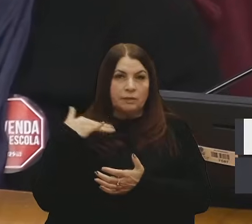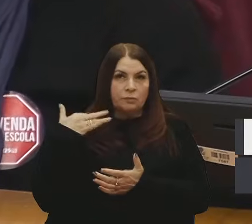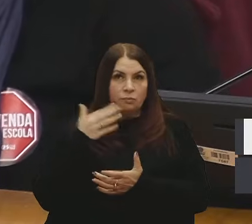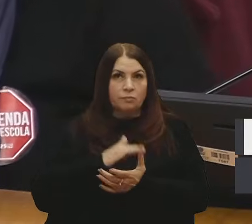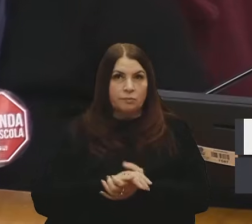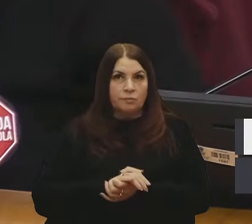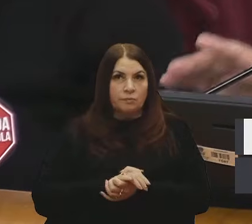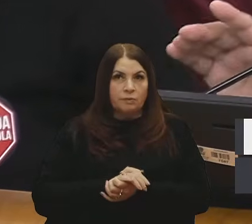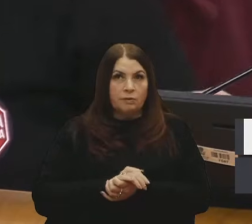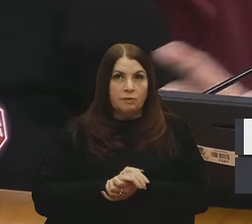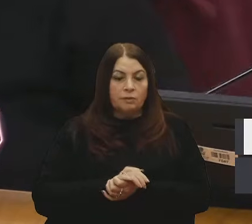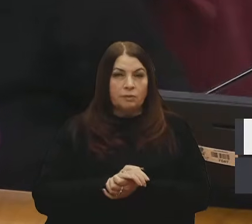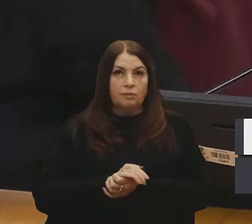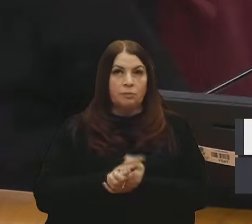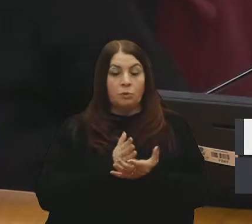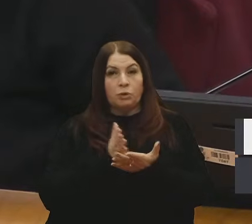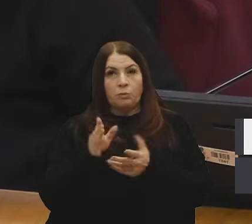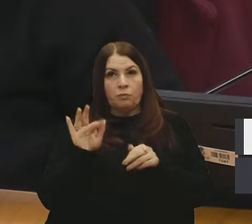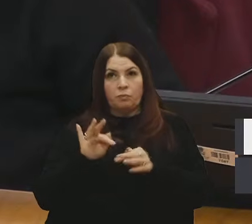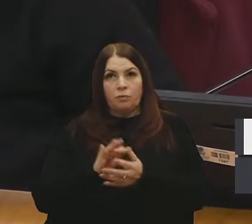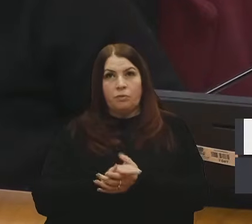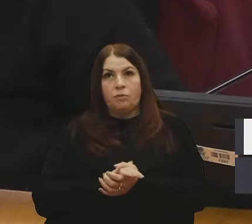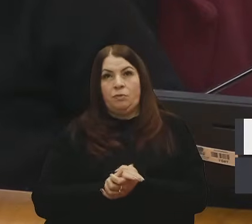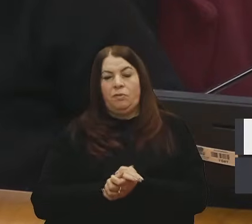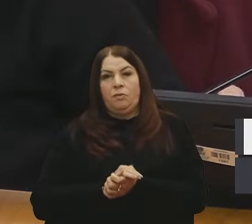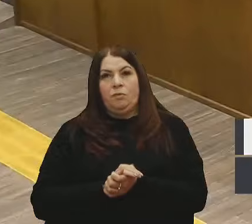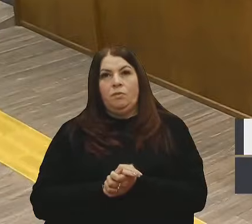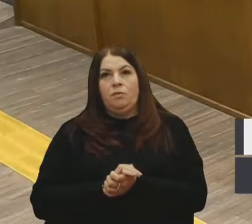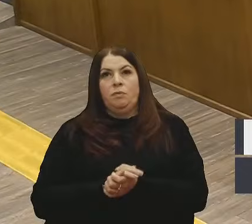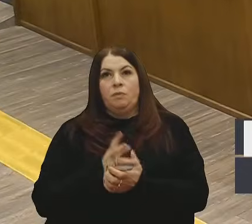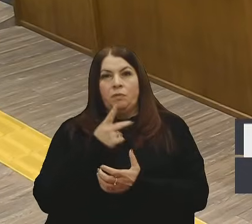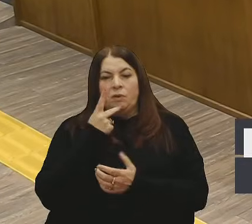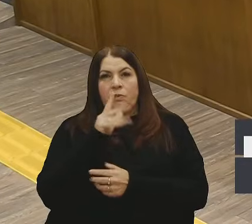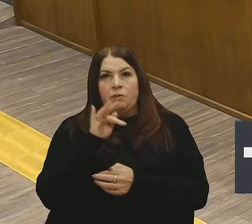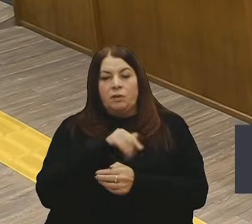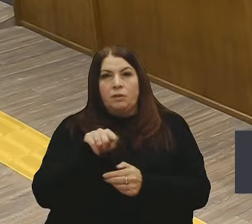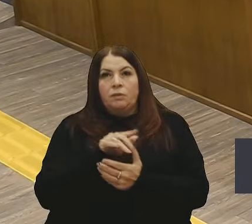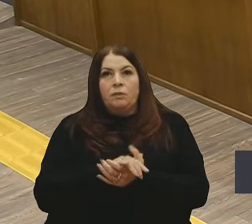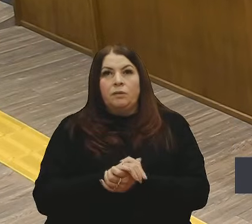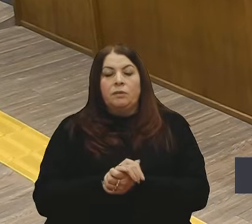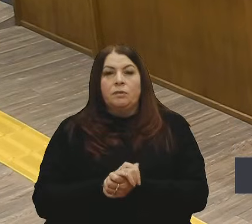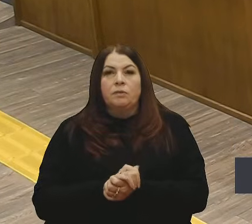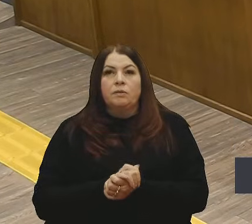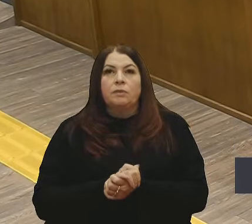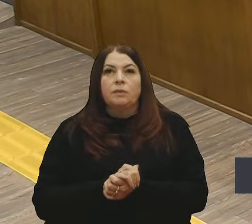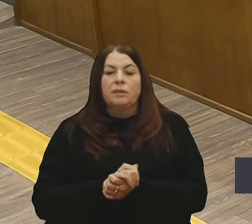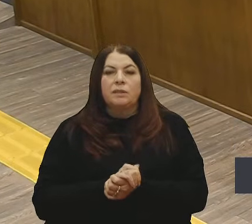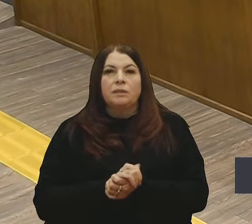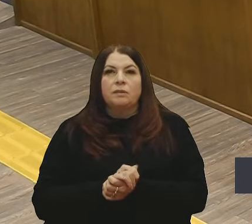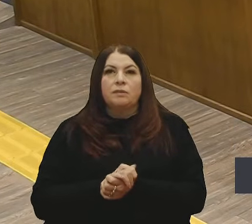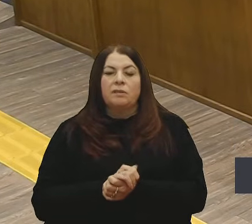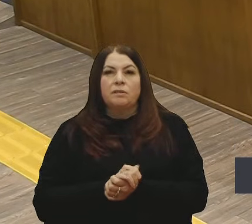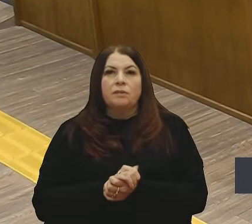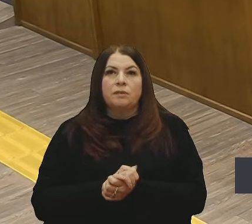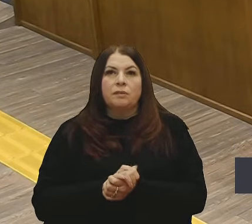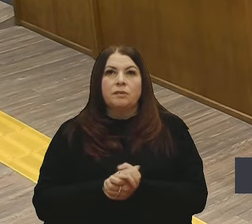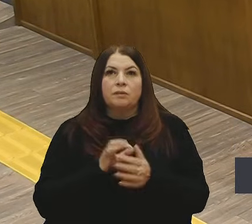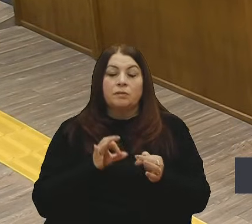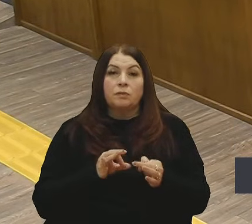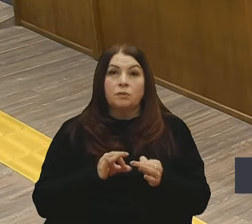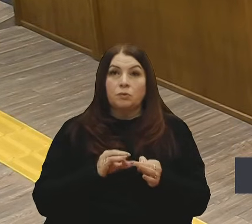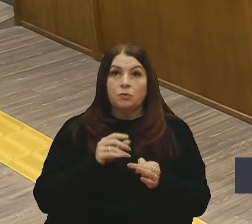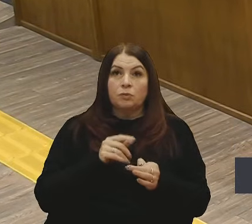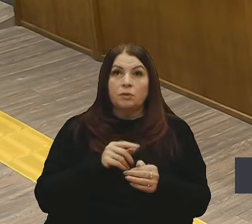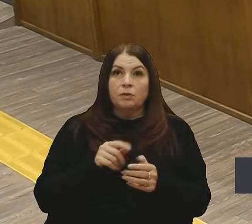Marques, para encaminhamentos e depois para as falas finais aqui dos componentes da mesa. Certo, Lucas, eu vou ser